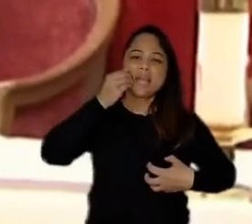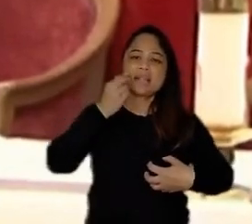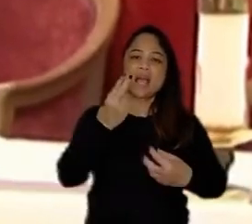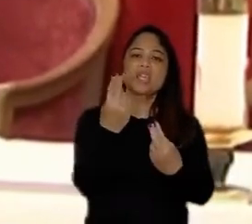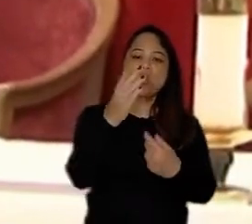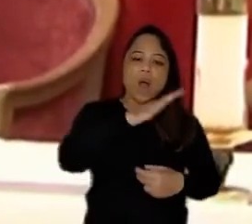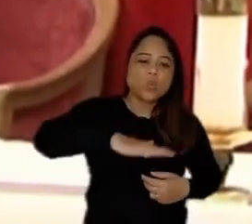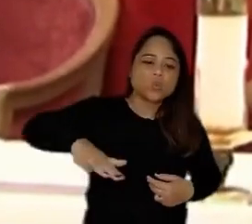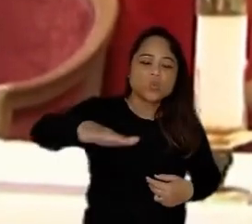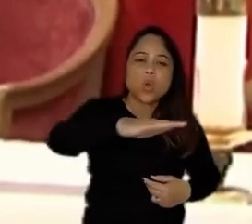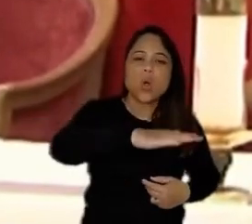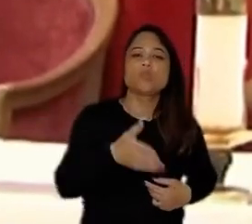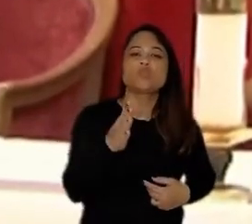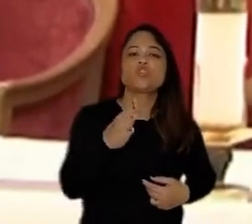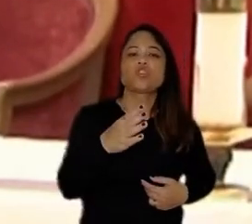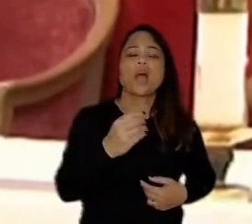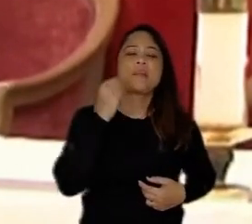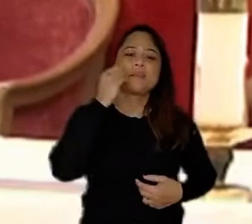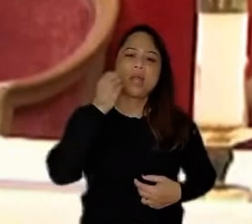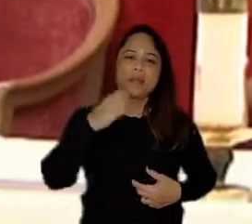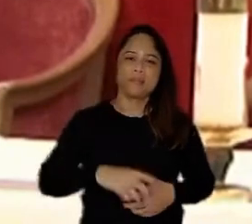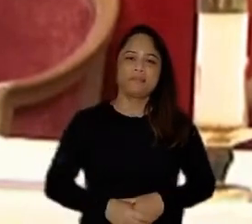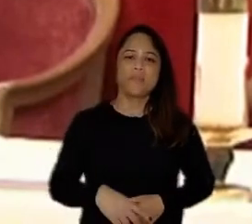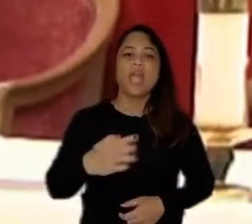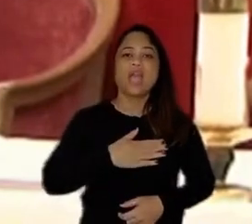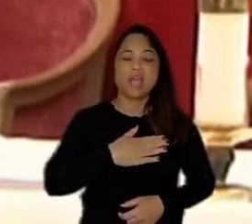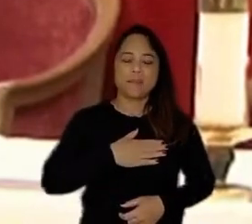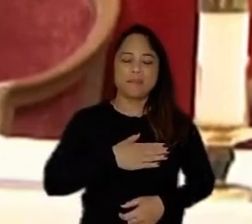15 anos, minha irmã de sangue, morreu de Covid.